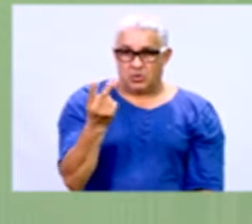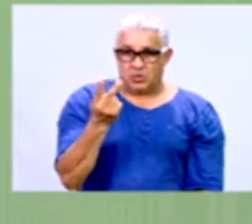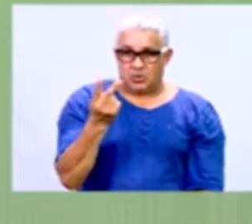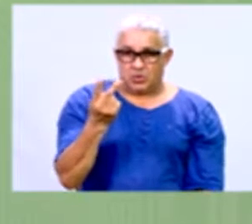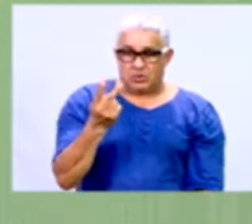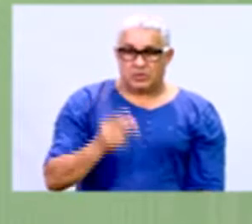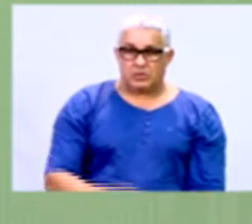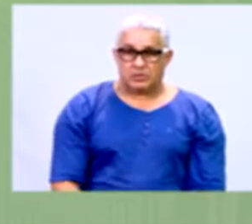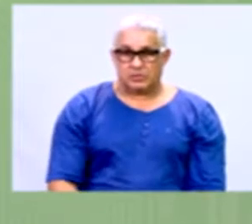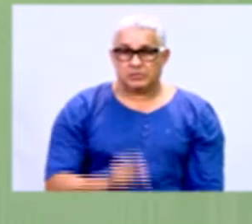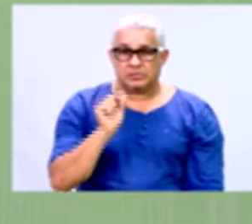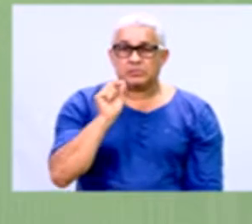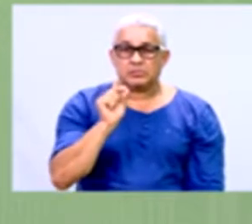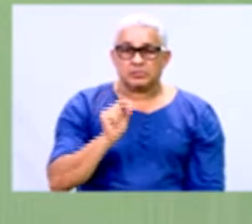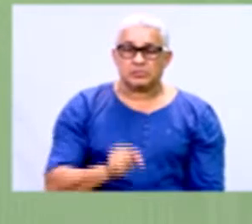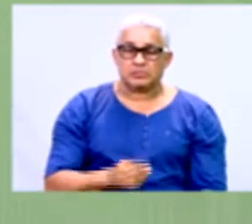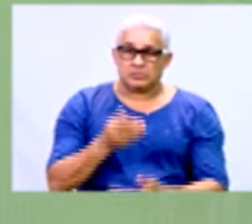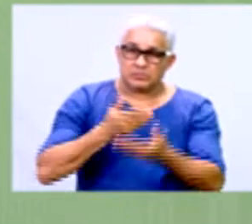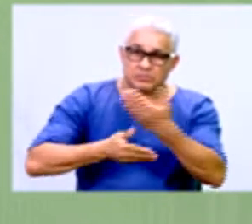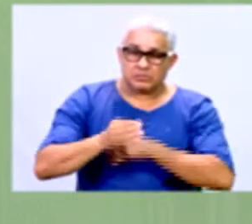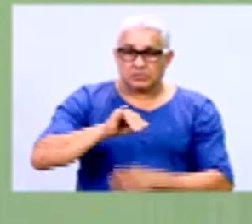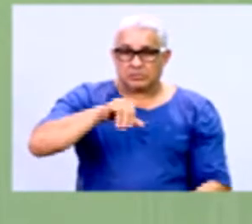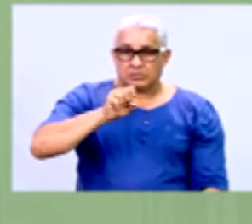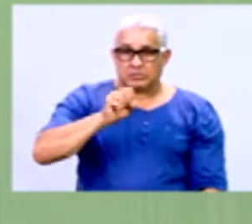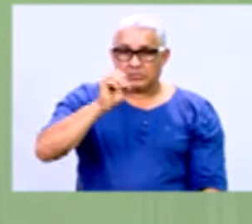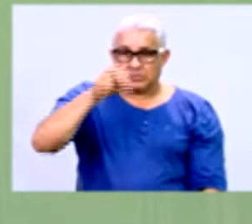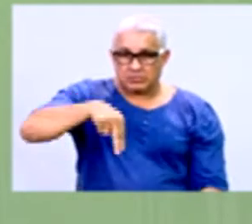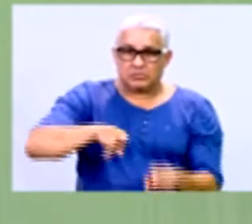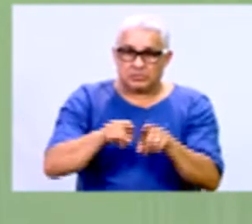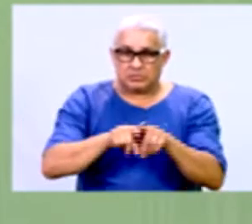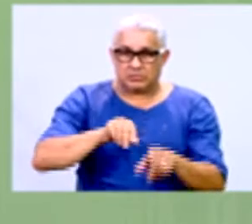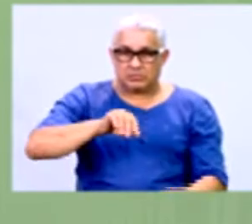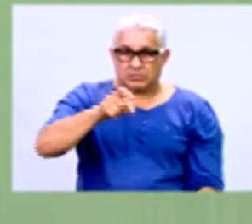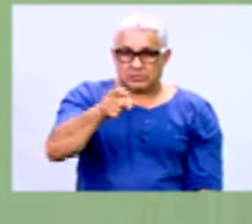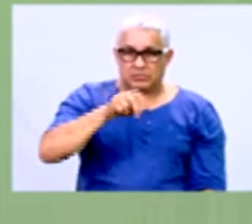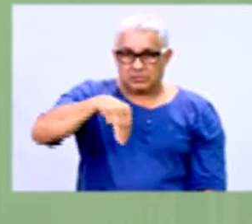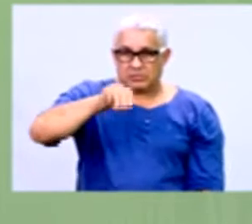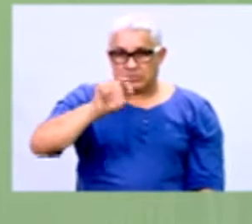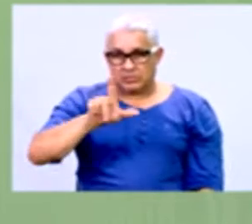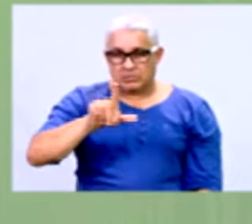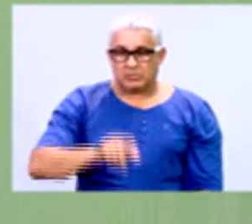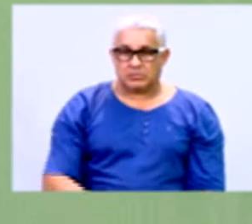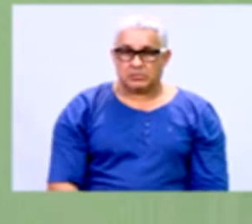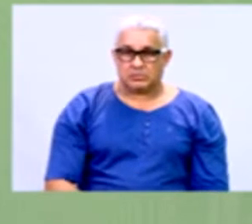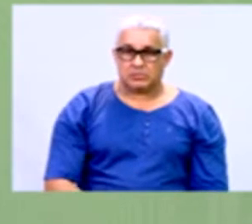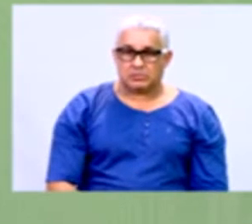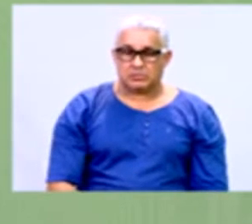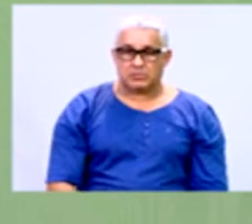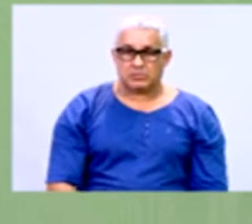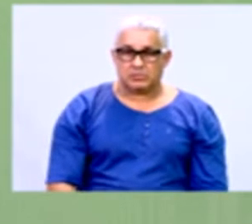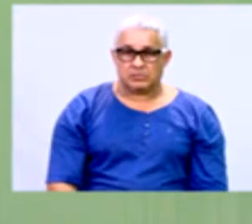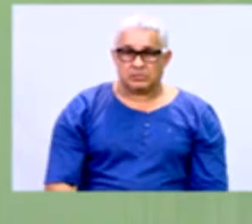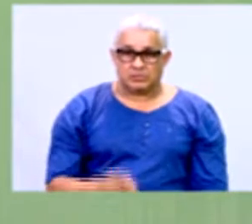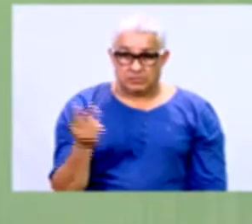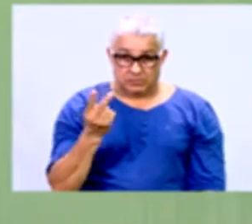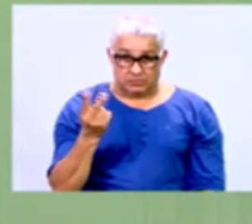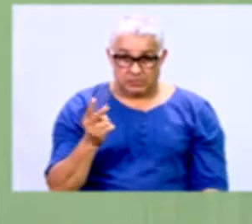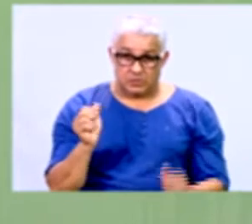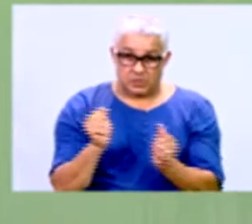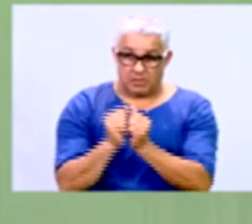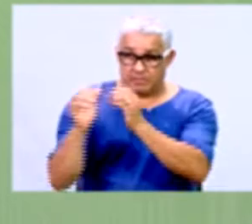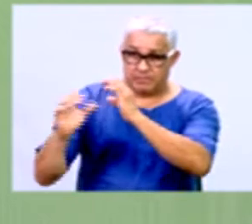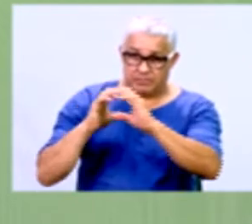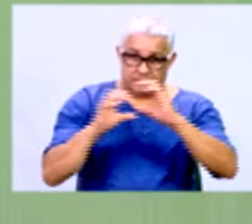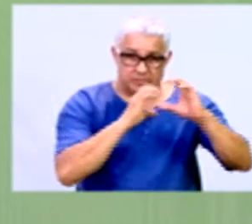integrações, né, o que são integração com JSON e integração com XML, né? A integração dessas duas formas de